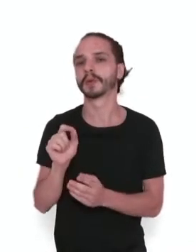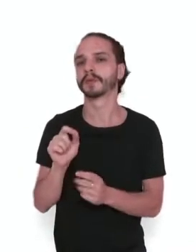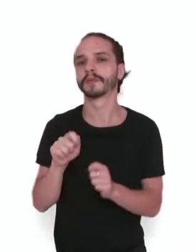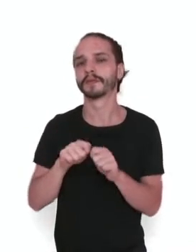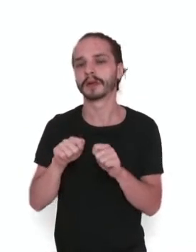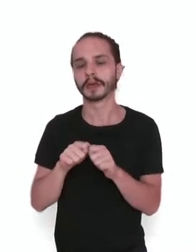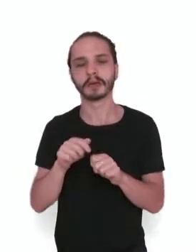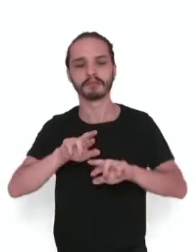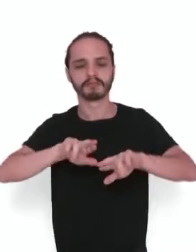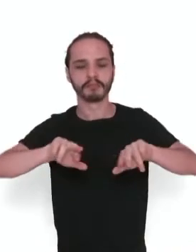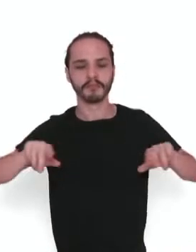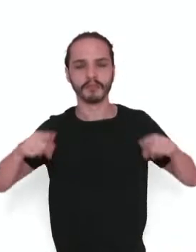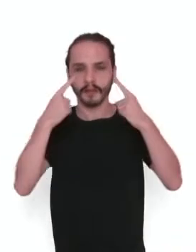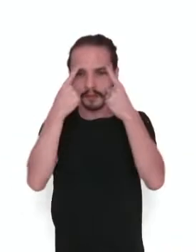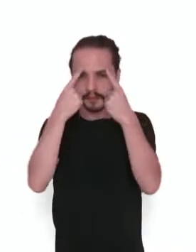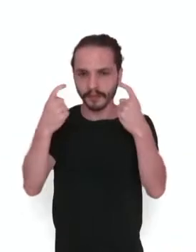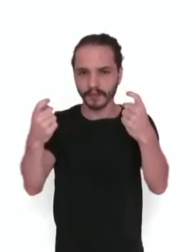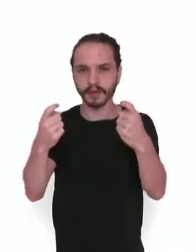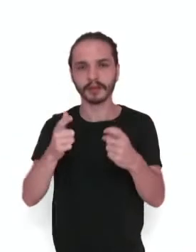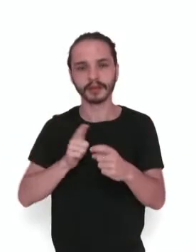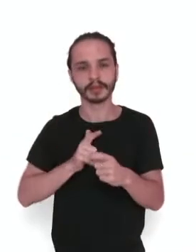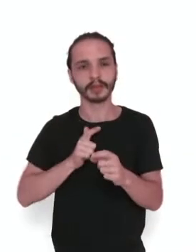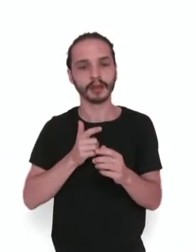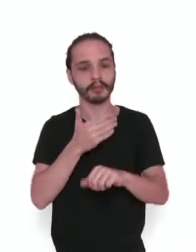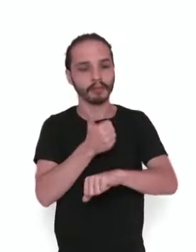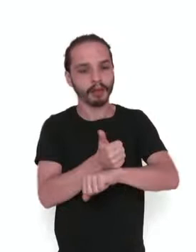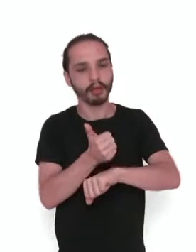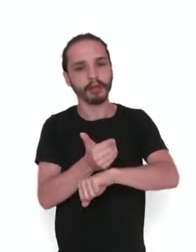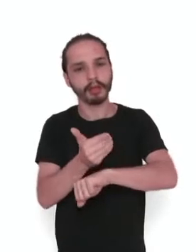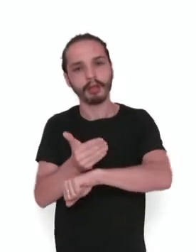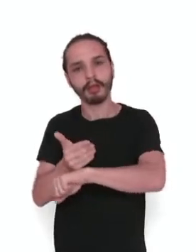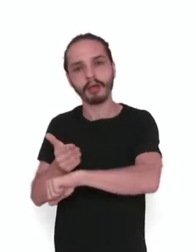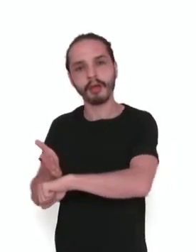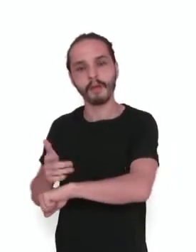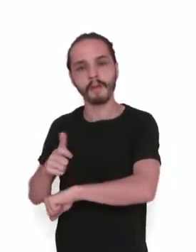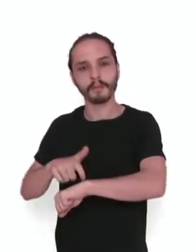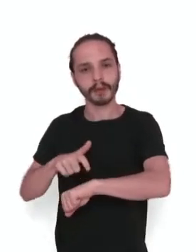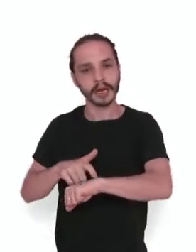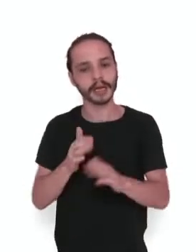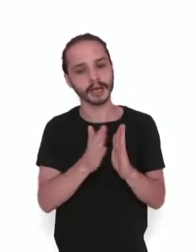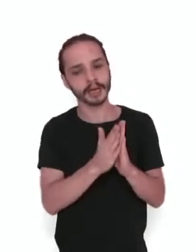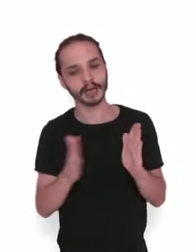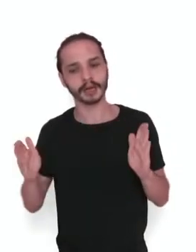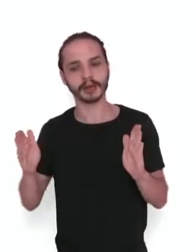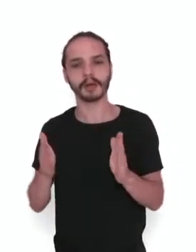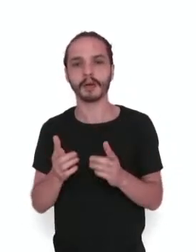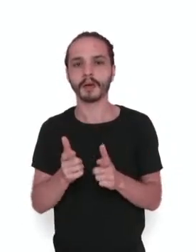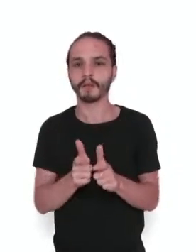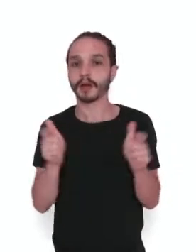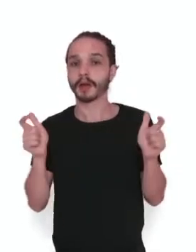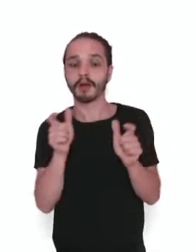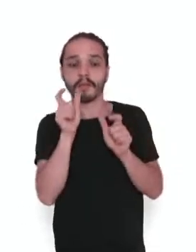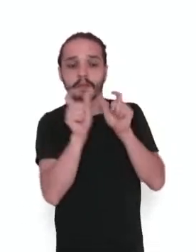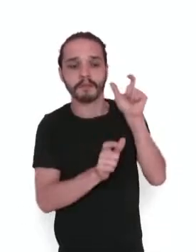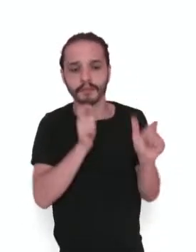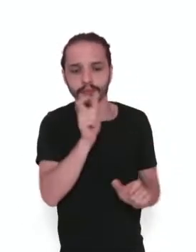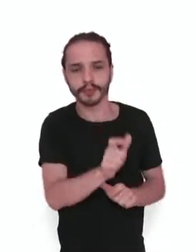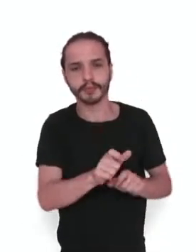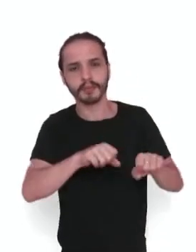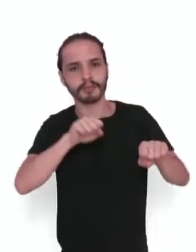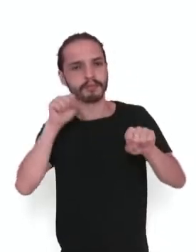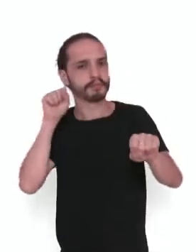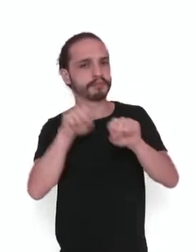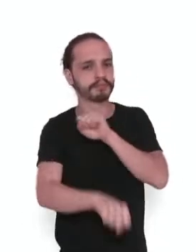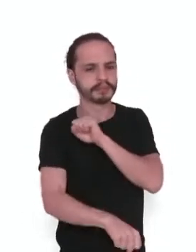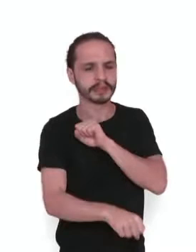de violências que se repetem por algum período. Geralmente são agressões verbais, físicas e psicológicas